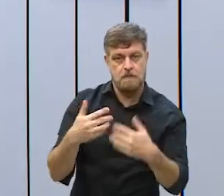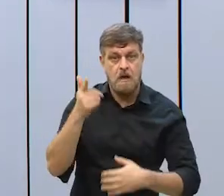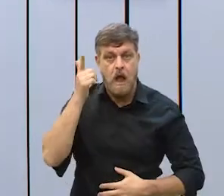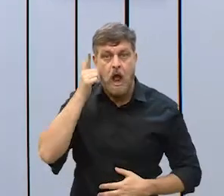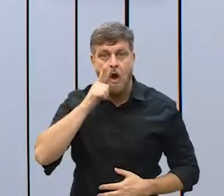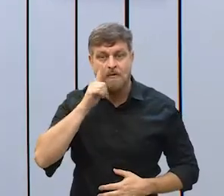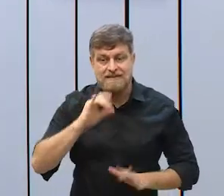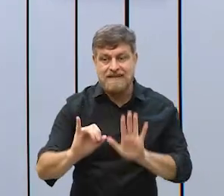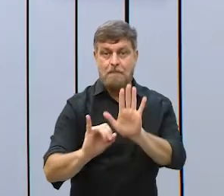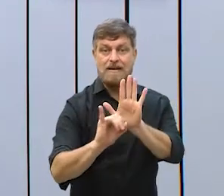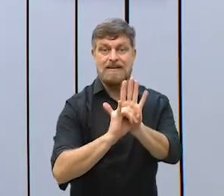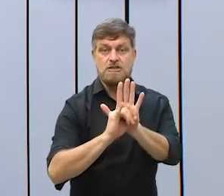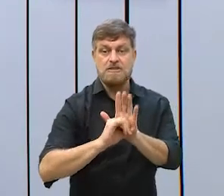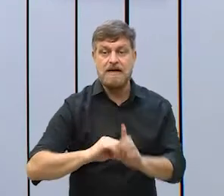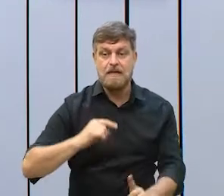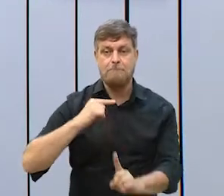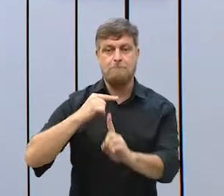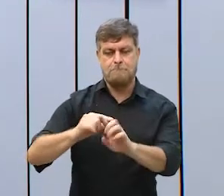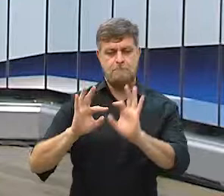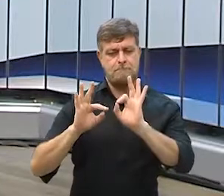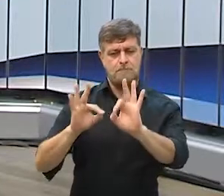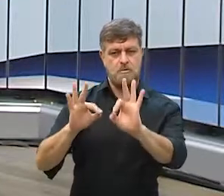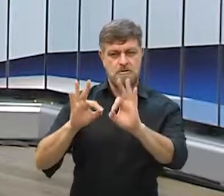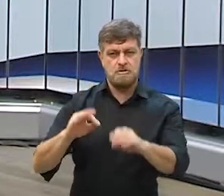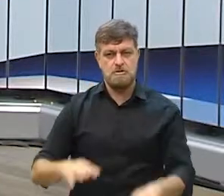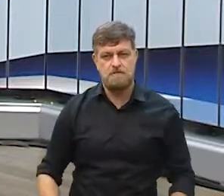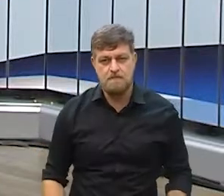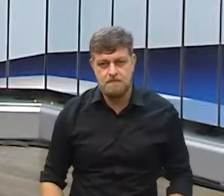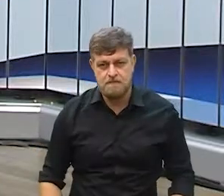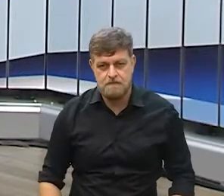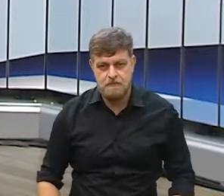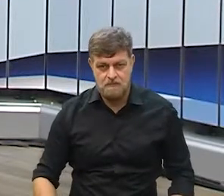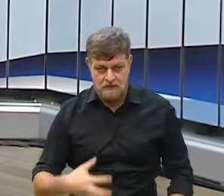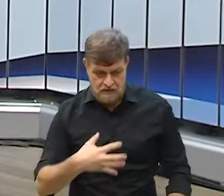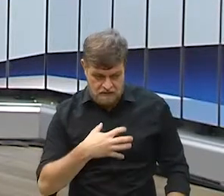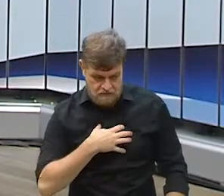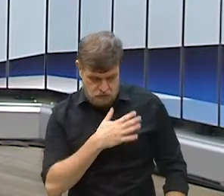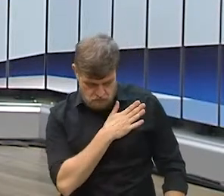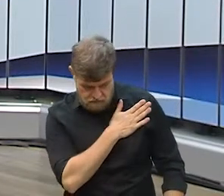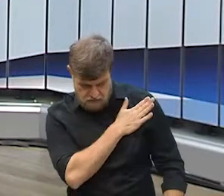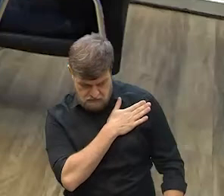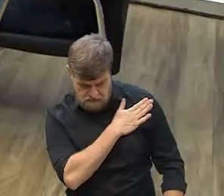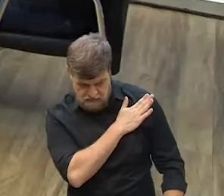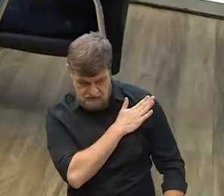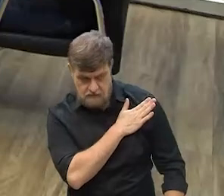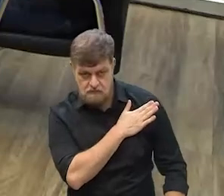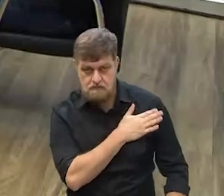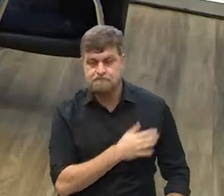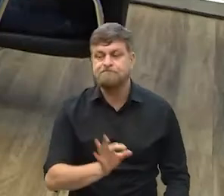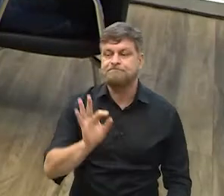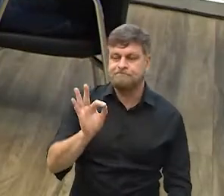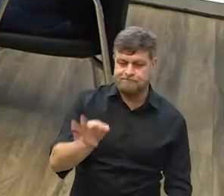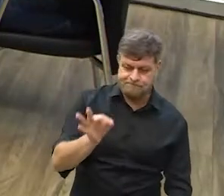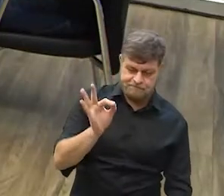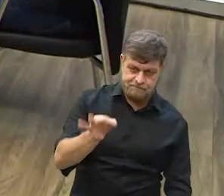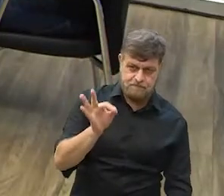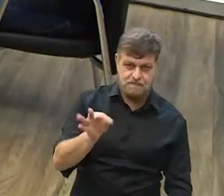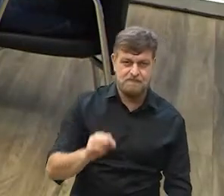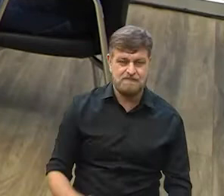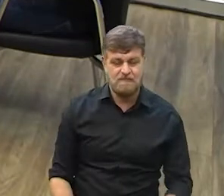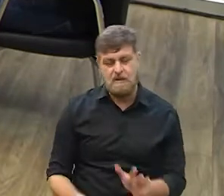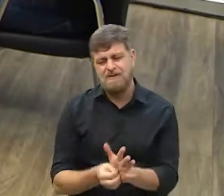construir essa identidade positiva dentro do município. Viu e sentiu este preconceito, Cecília? Com certeza, em